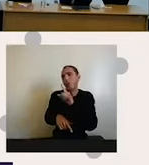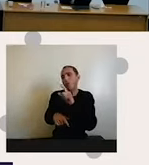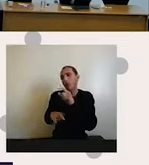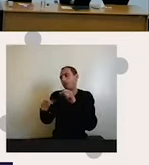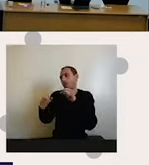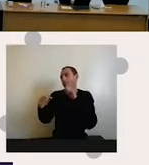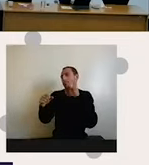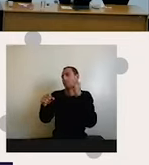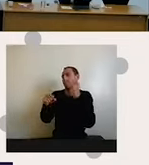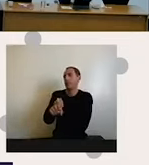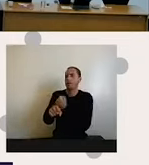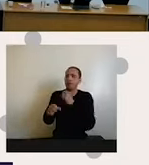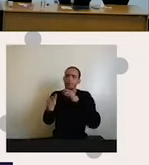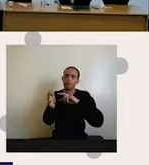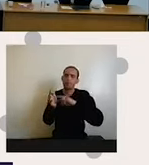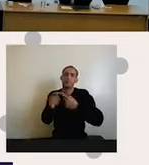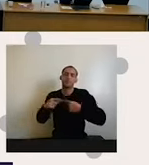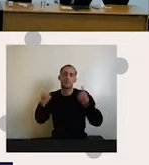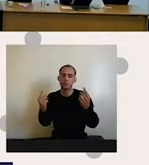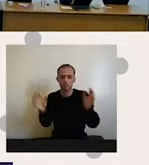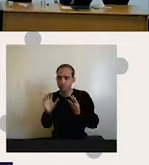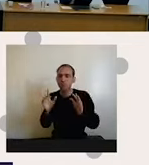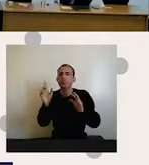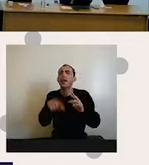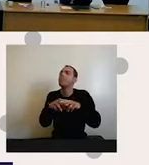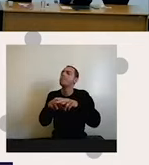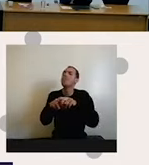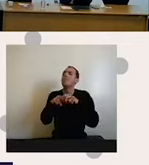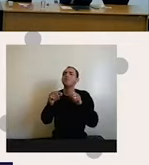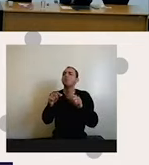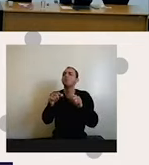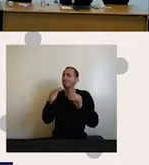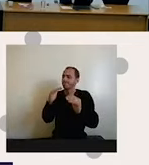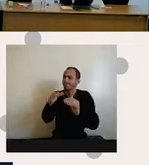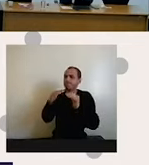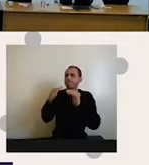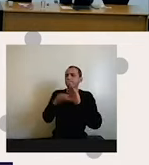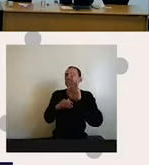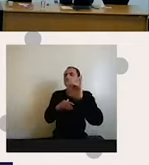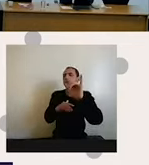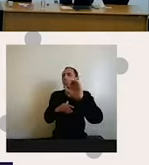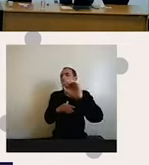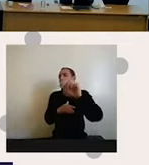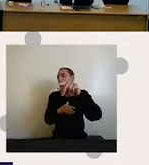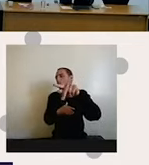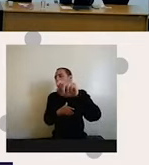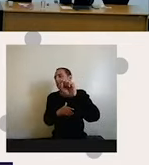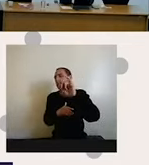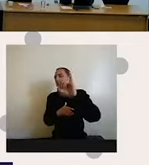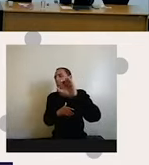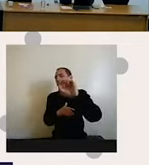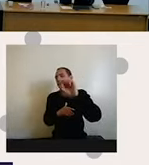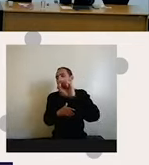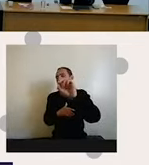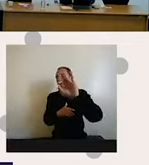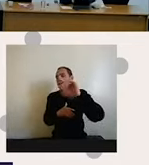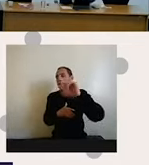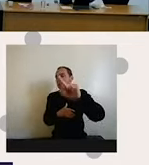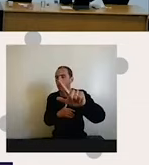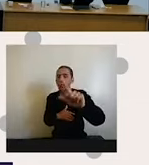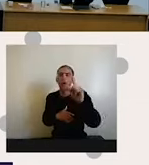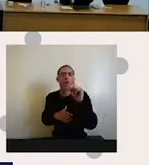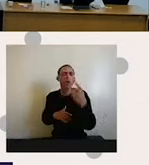quem realiza as perícias também, não só um déficit epistêmico, né? Não há intersetorialidade, multiprofissionalidade,